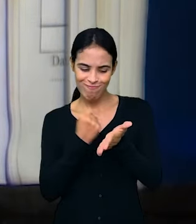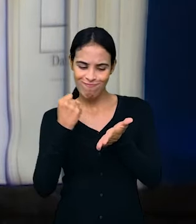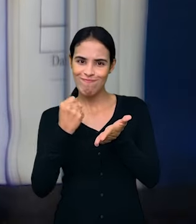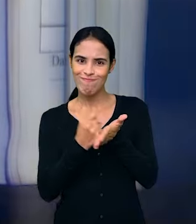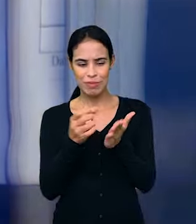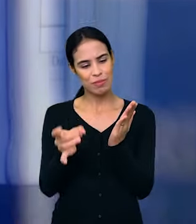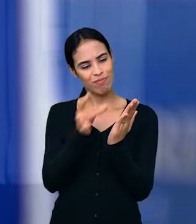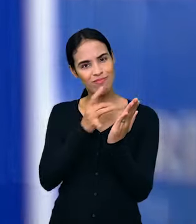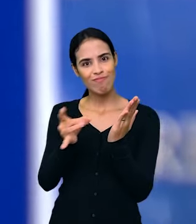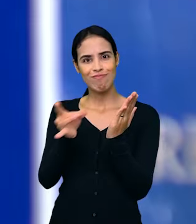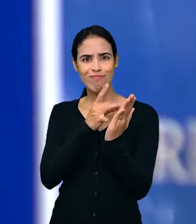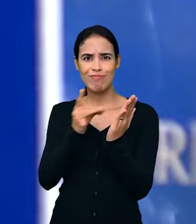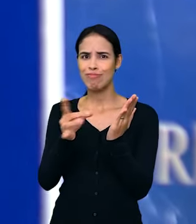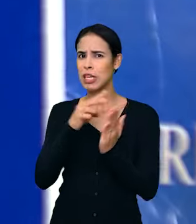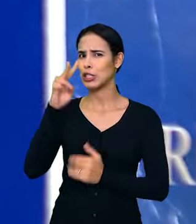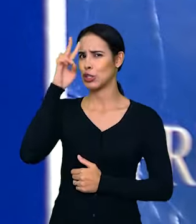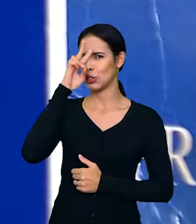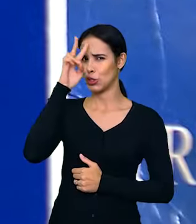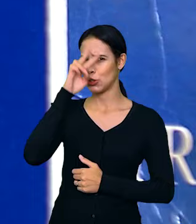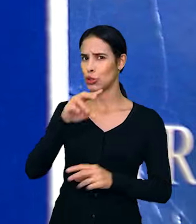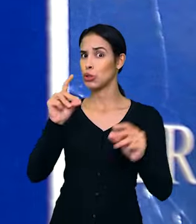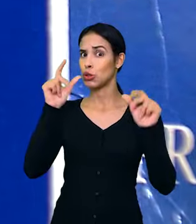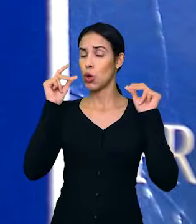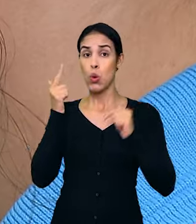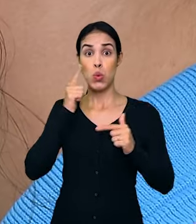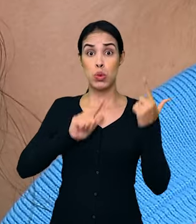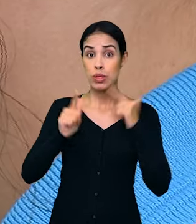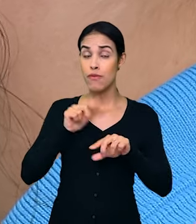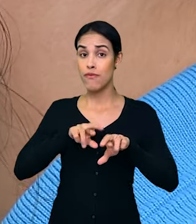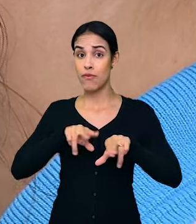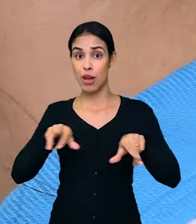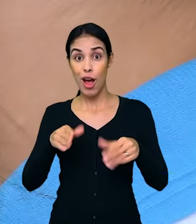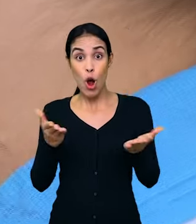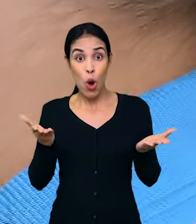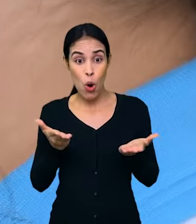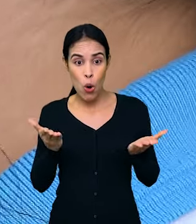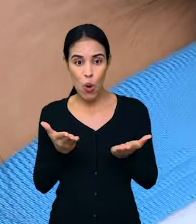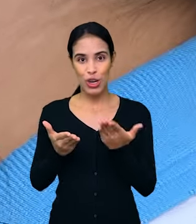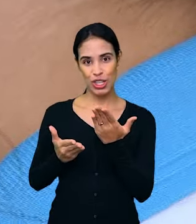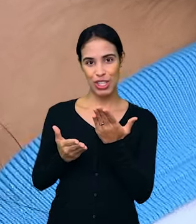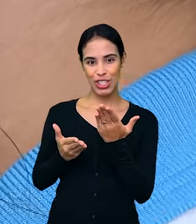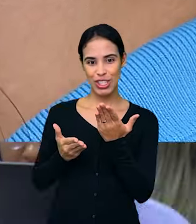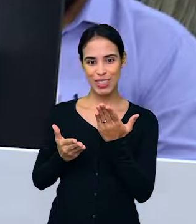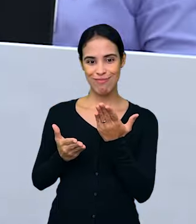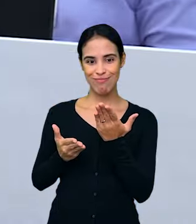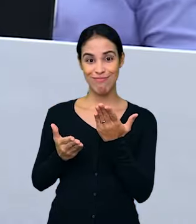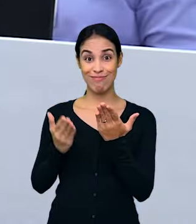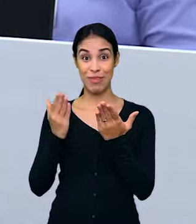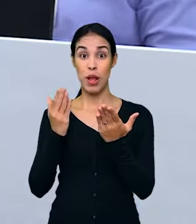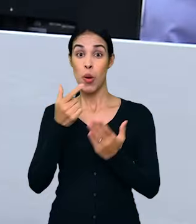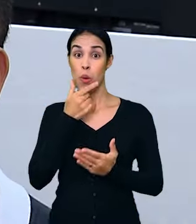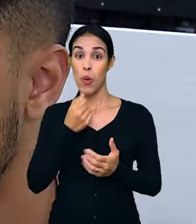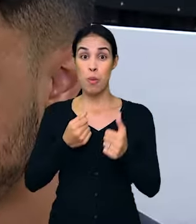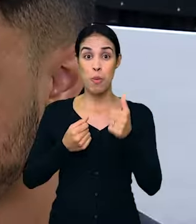muitas virtudes, conquistadas ao longo de décadas. Hoje faz parte da vida de Stephanie,